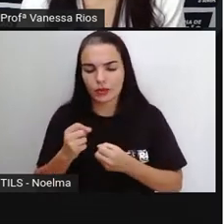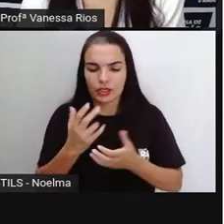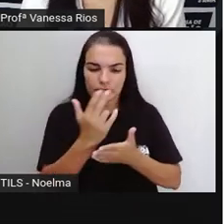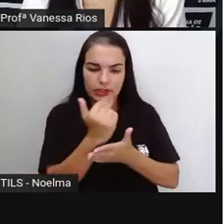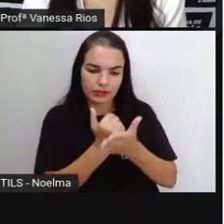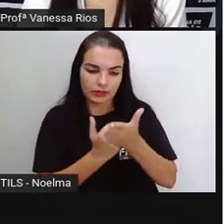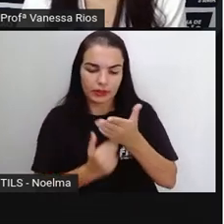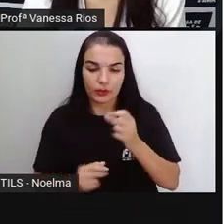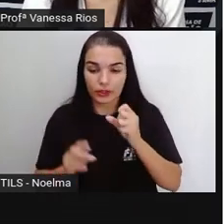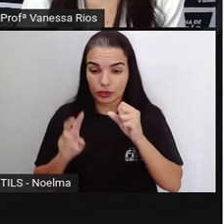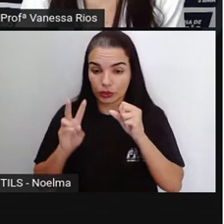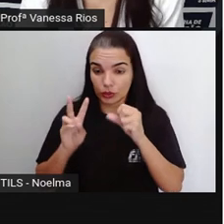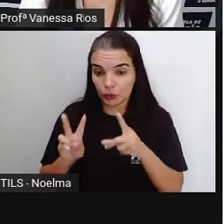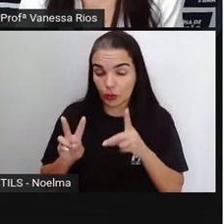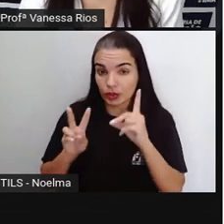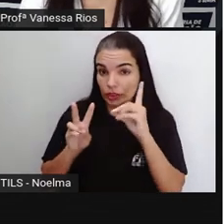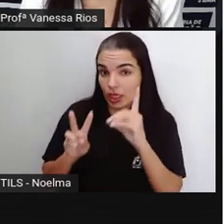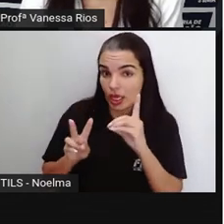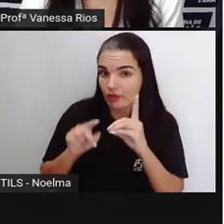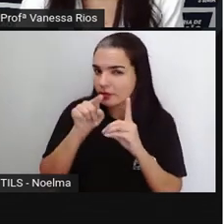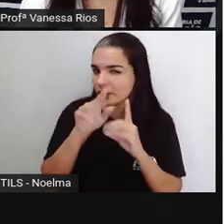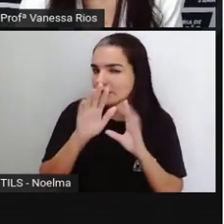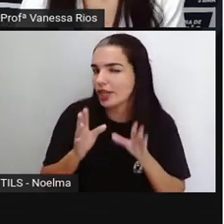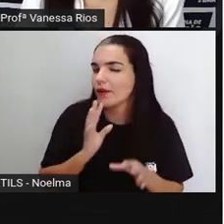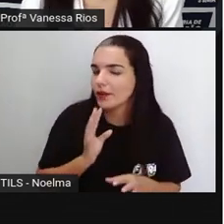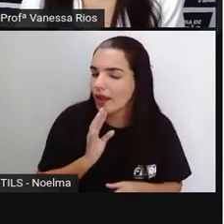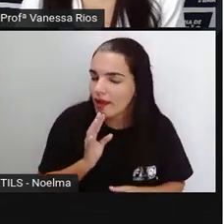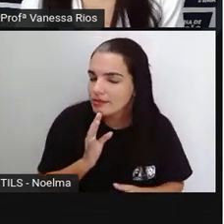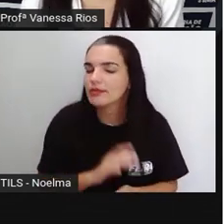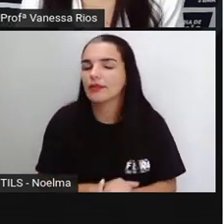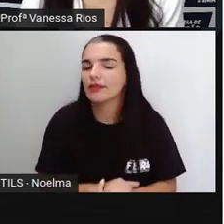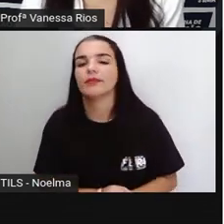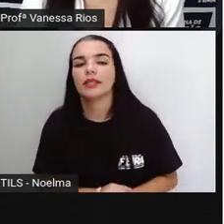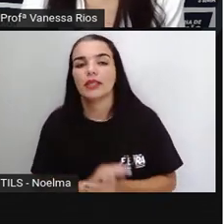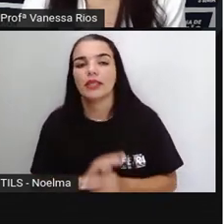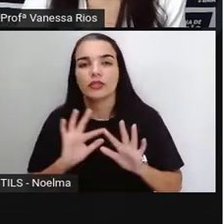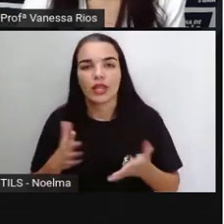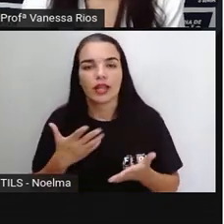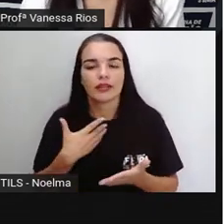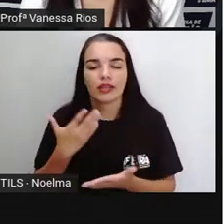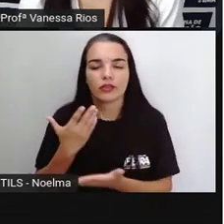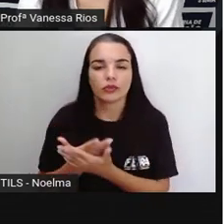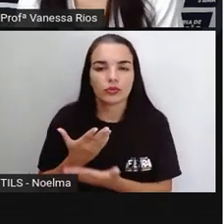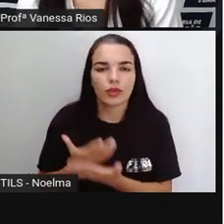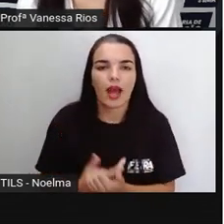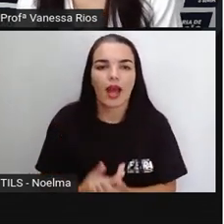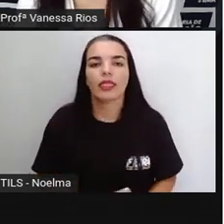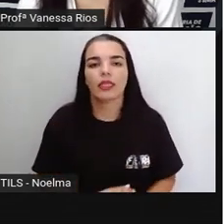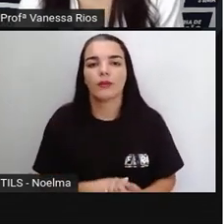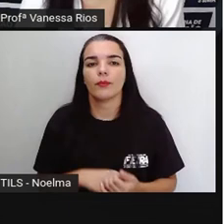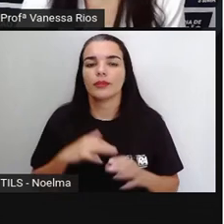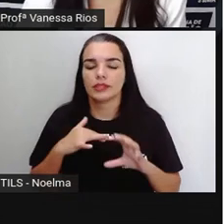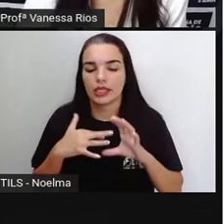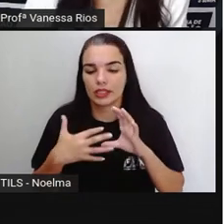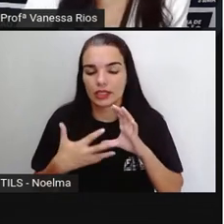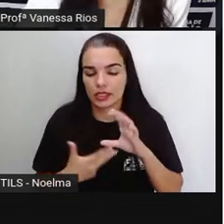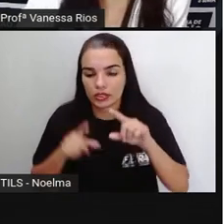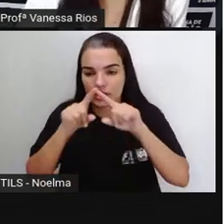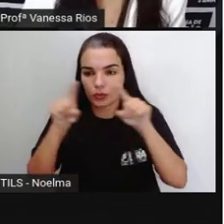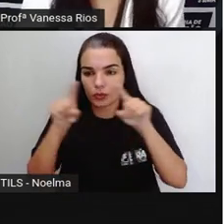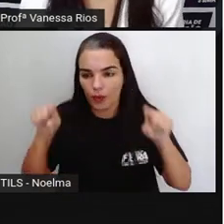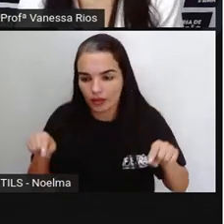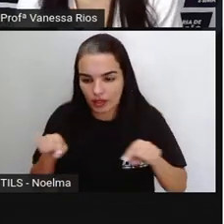que a própria Edita aí que não seja novidade para vocês. Vocês já tenham estudado sobre as características do quadrado,